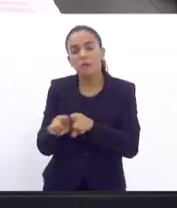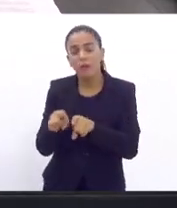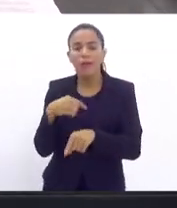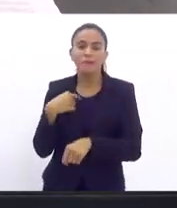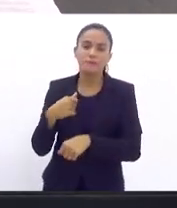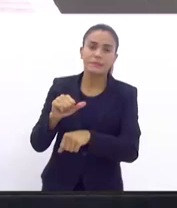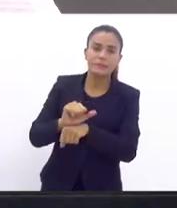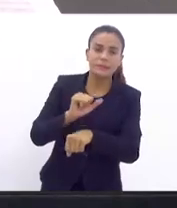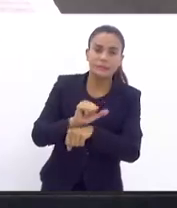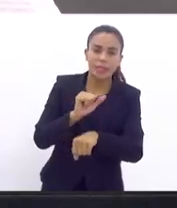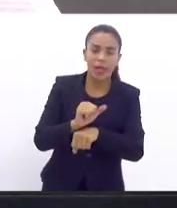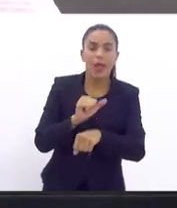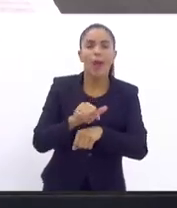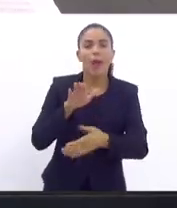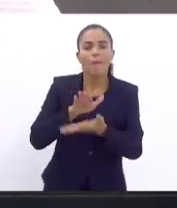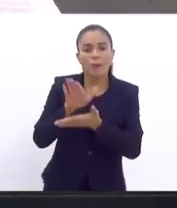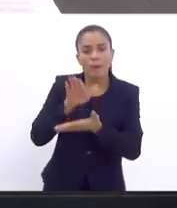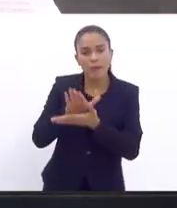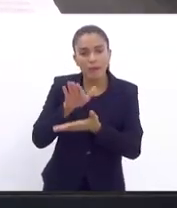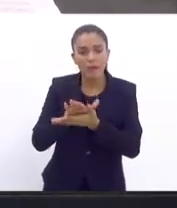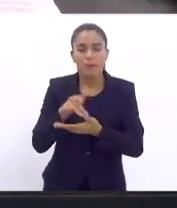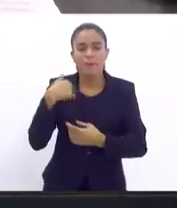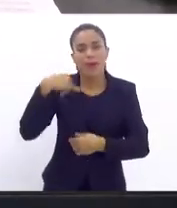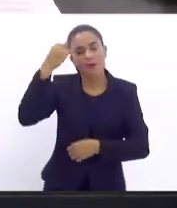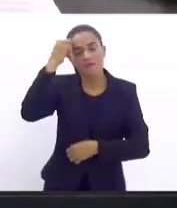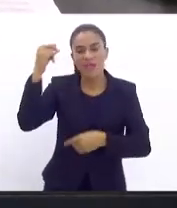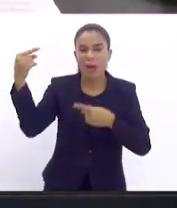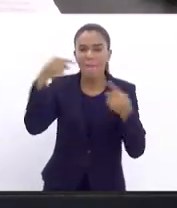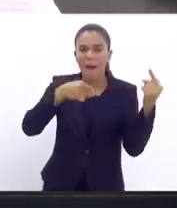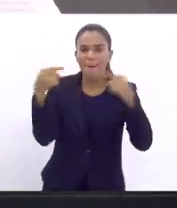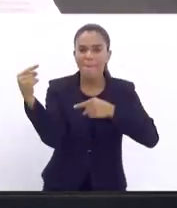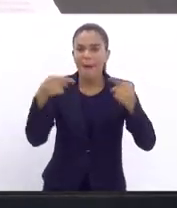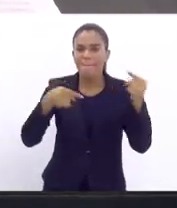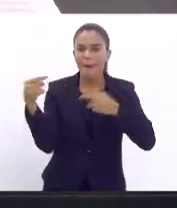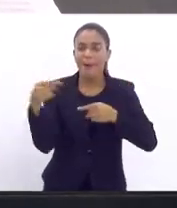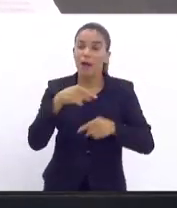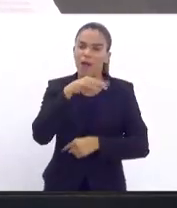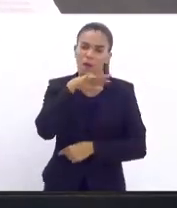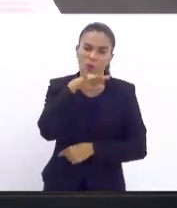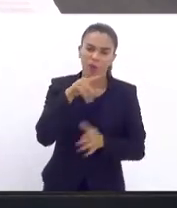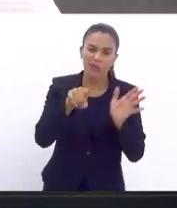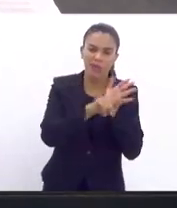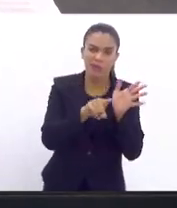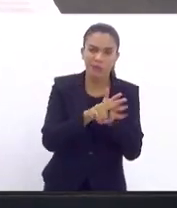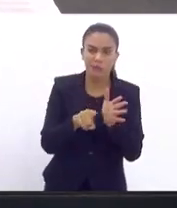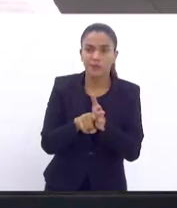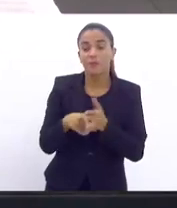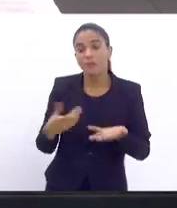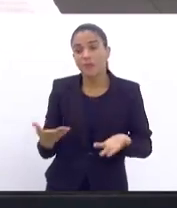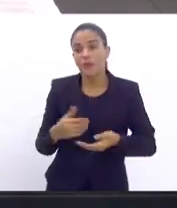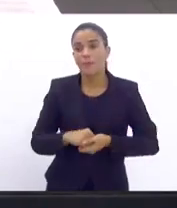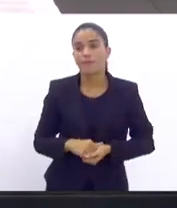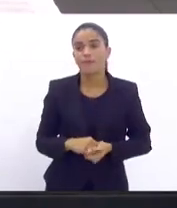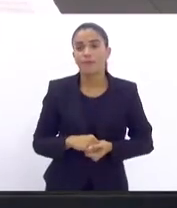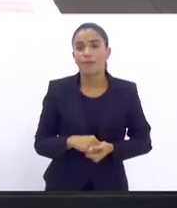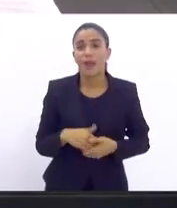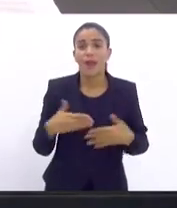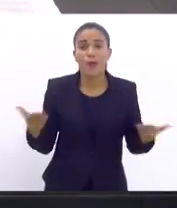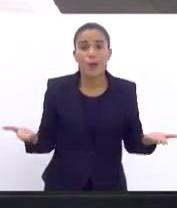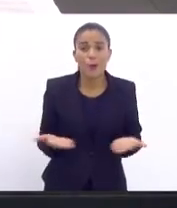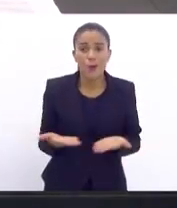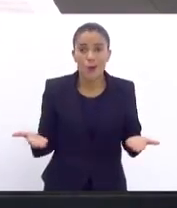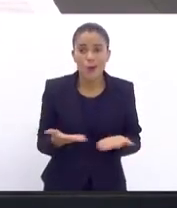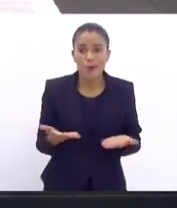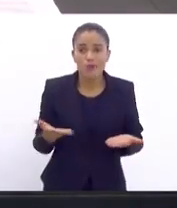a questão da publicação para não ter bateção de cabeça entre nós eu não acho isso ruim enfim fui colocando uma série de questões aí hoje